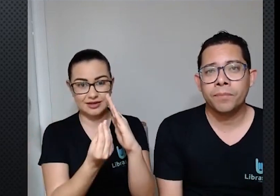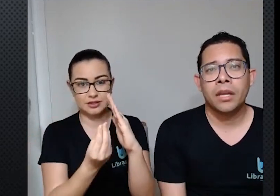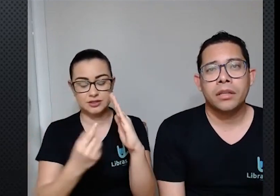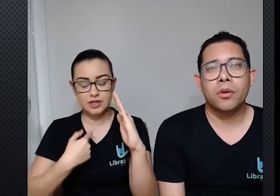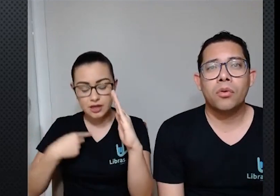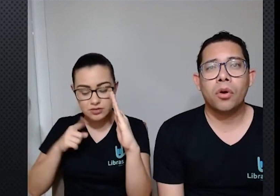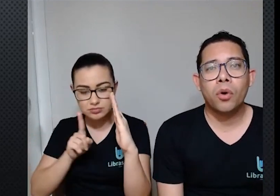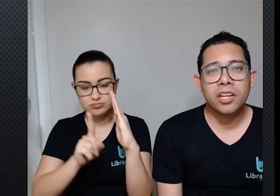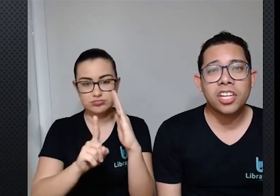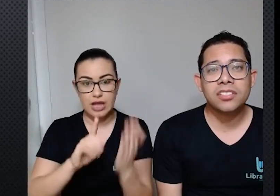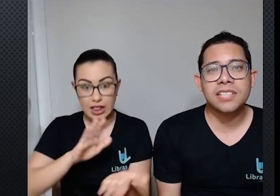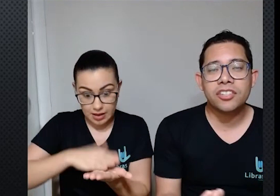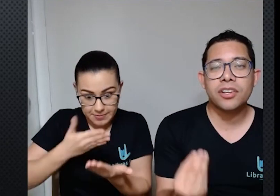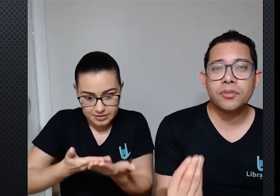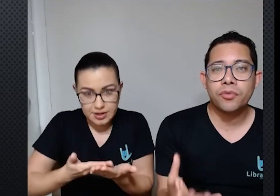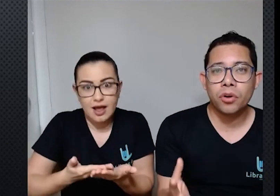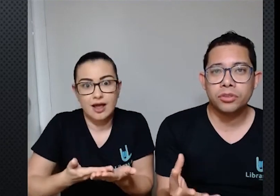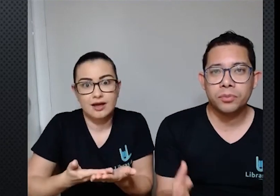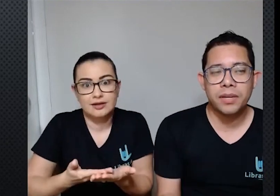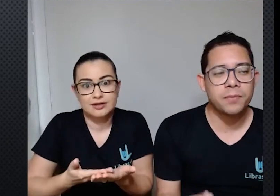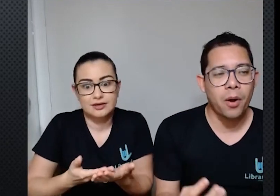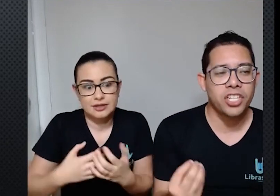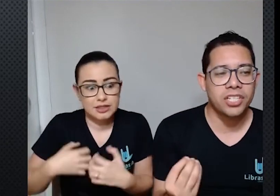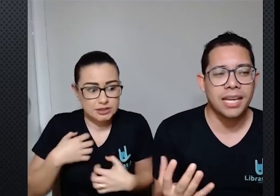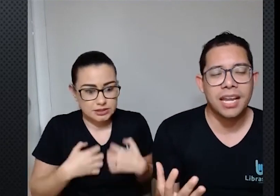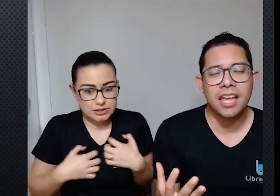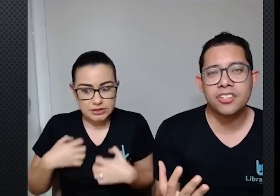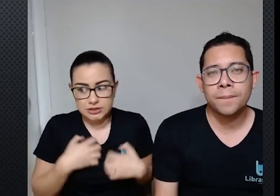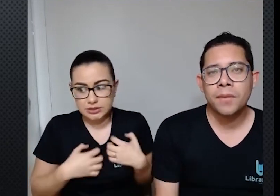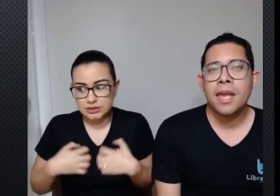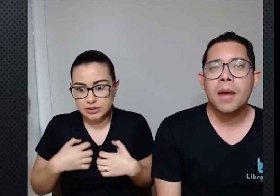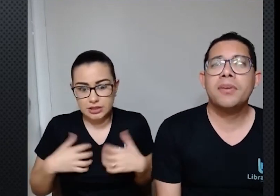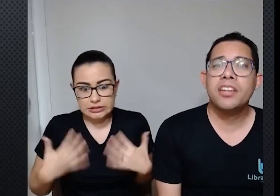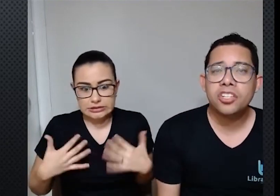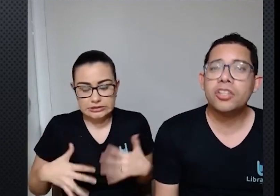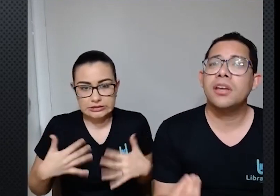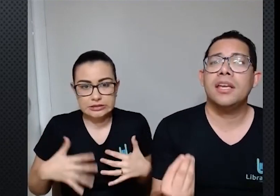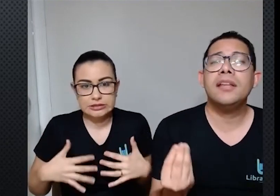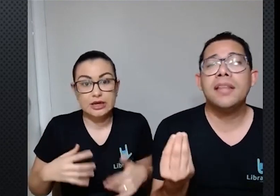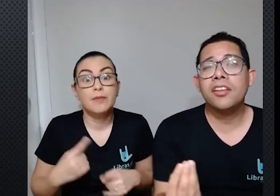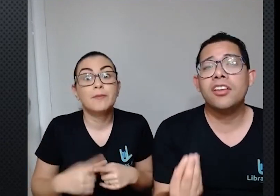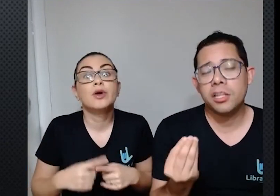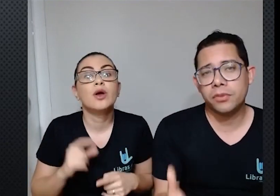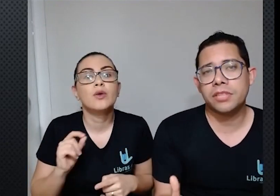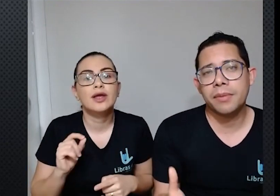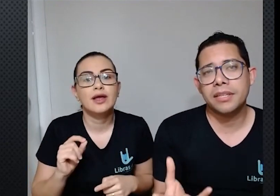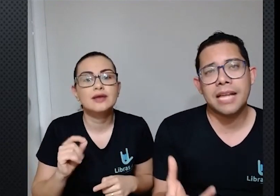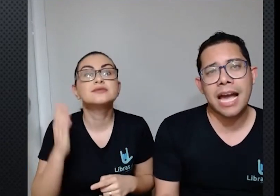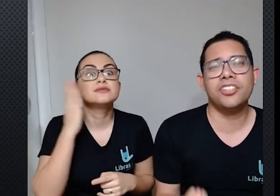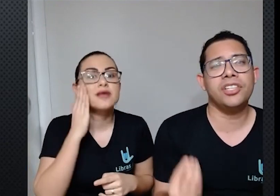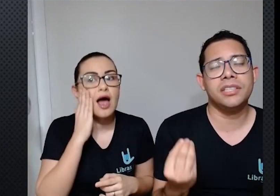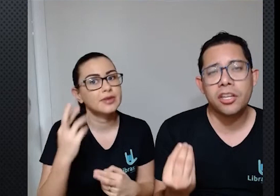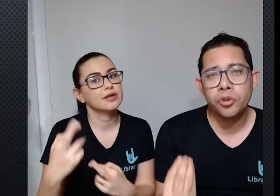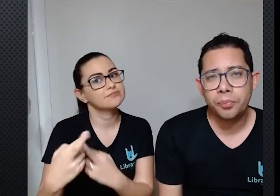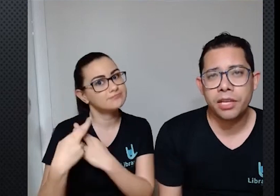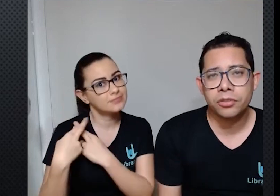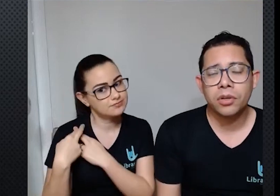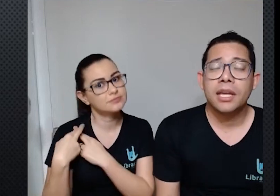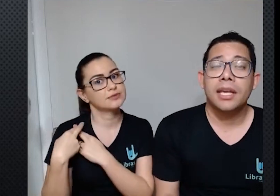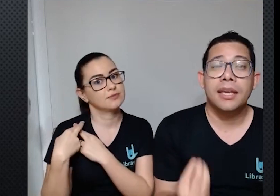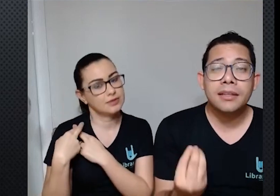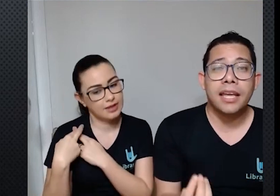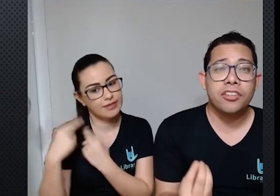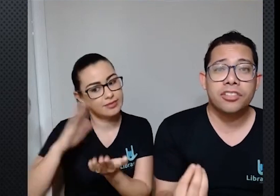né? Então, quando a gente se sente nervoso, principalmente na igreja, é porque a gente entende a responsabilidade, entende o